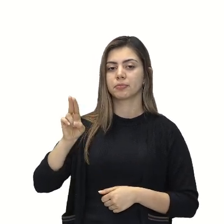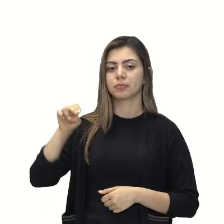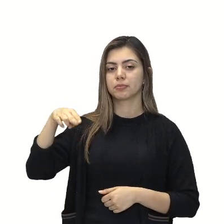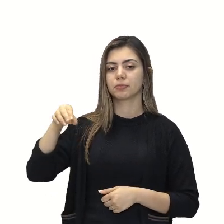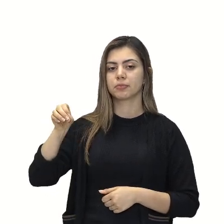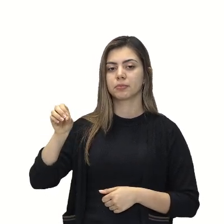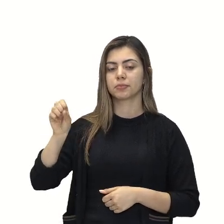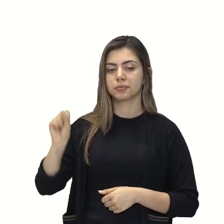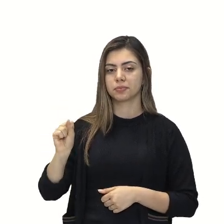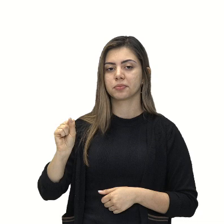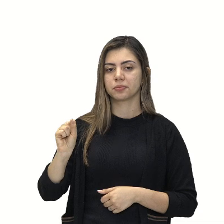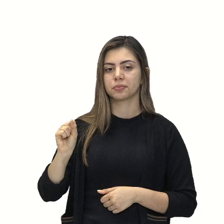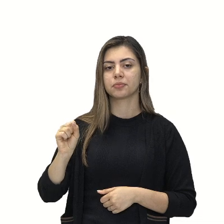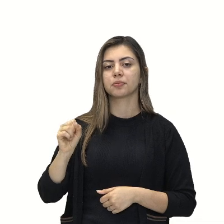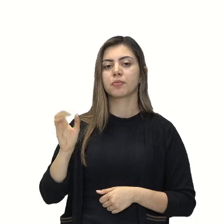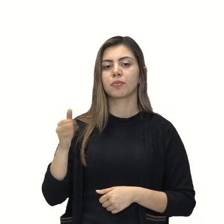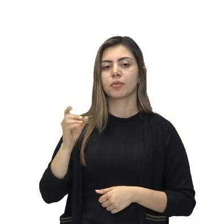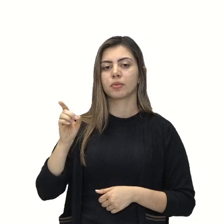dos